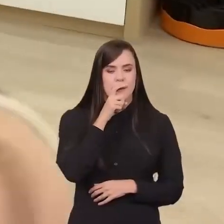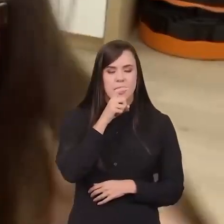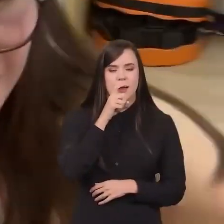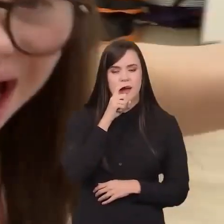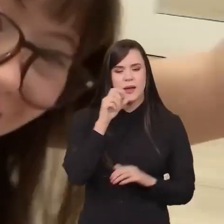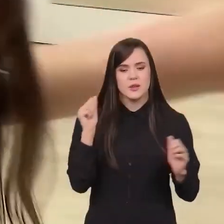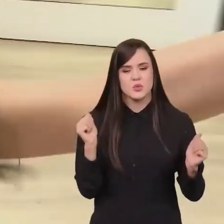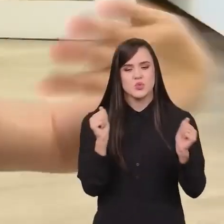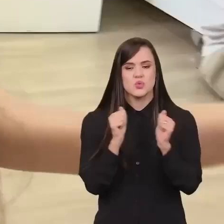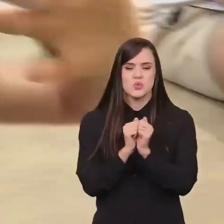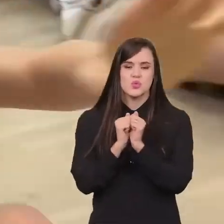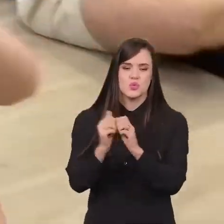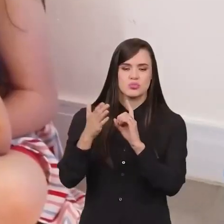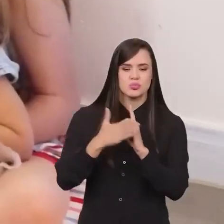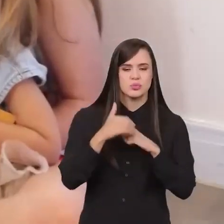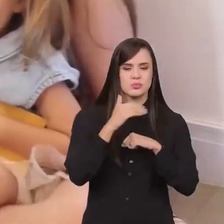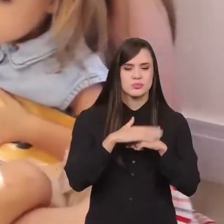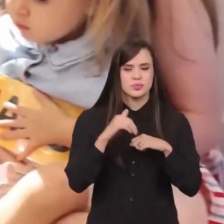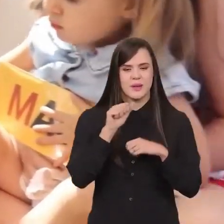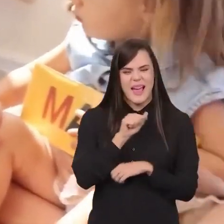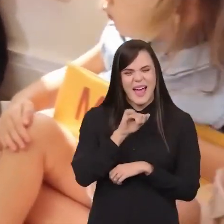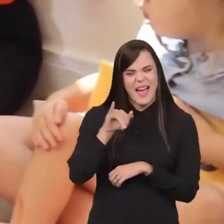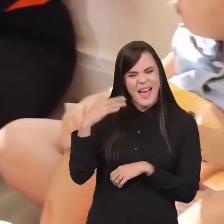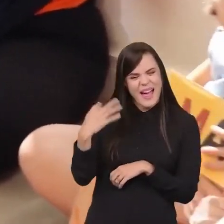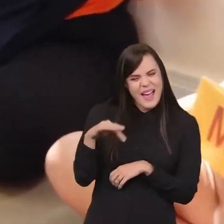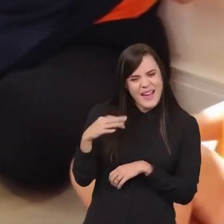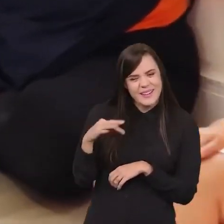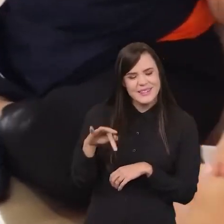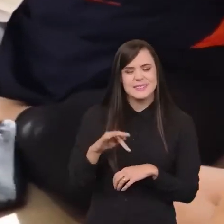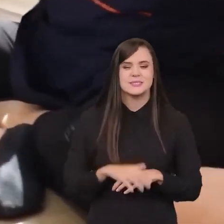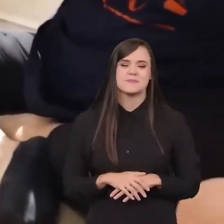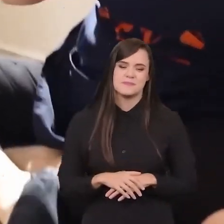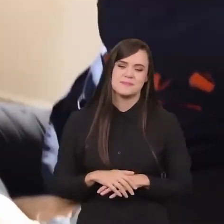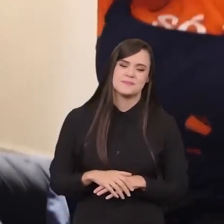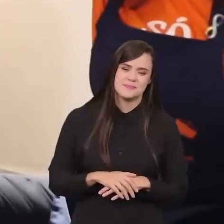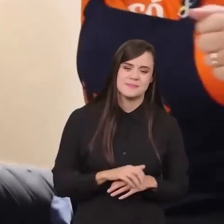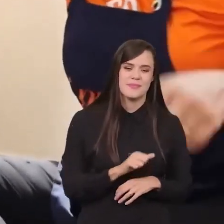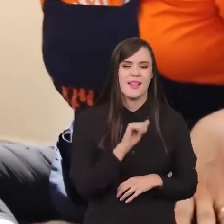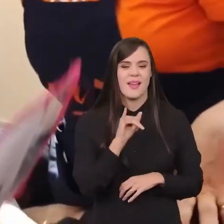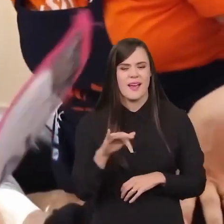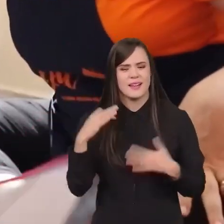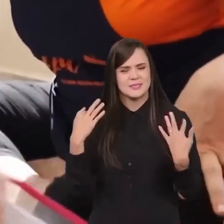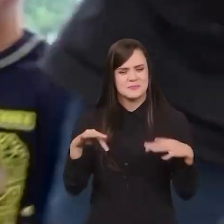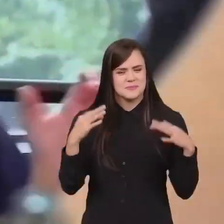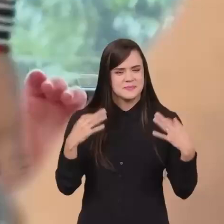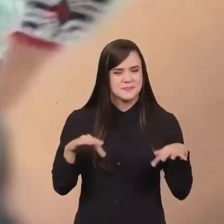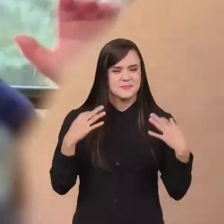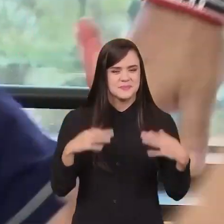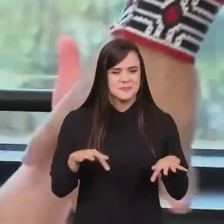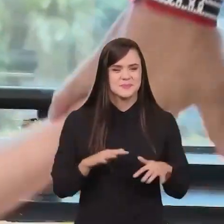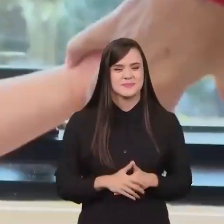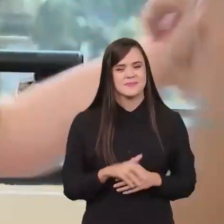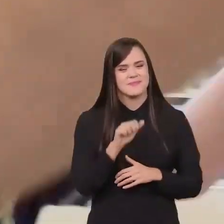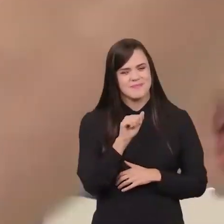Eu junto lá com e grito. Ai, ai. Ai, ai, ai, ai, ai, ai, ai, ai, ai. Ai,